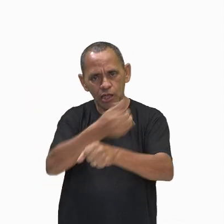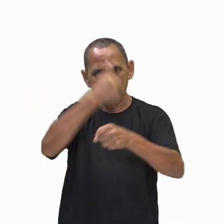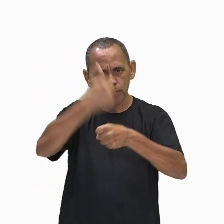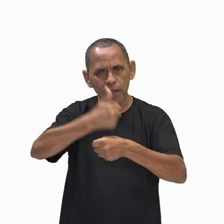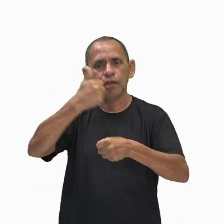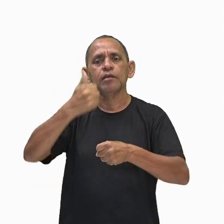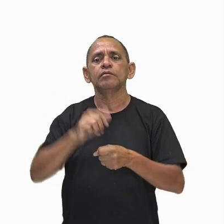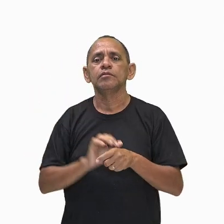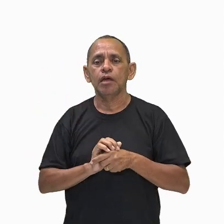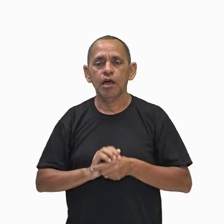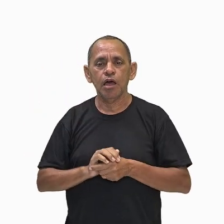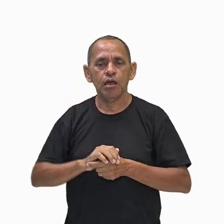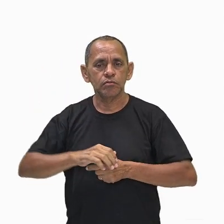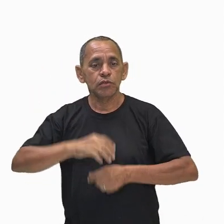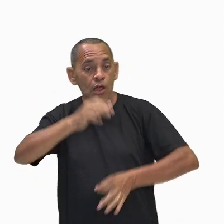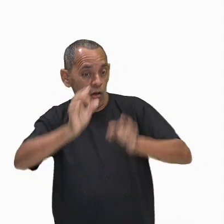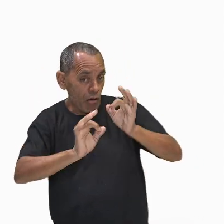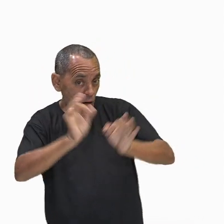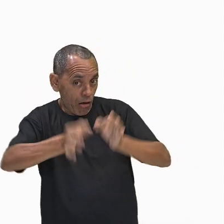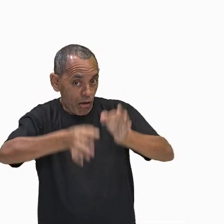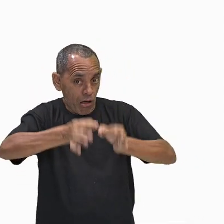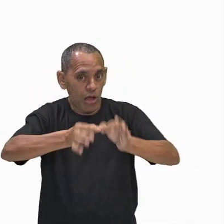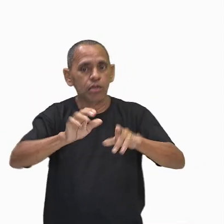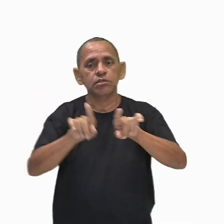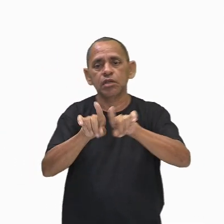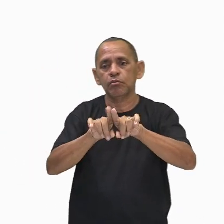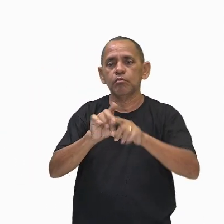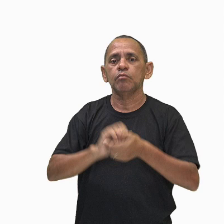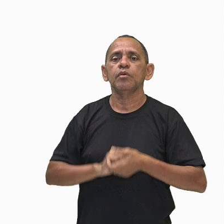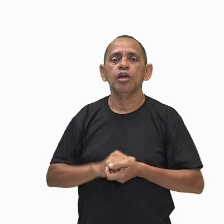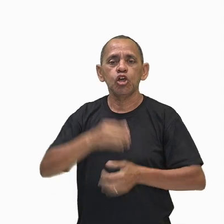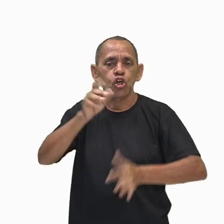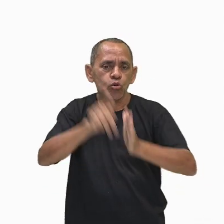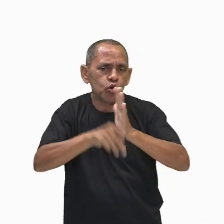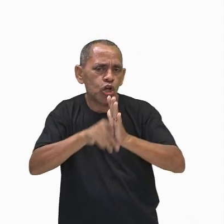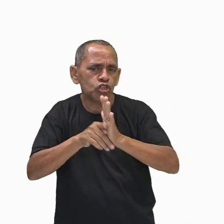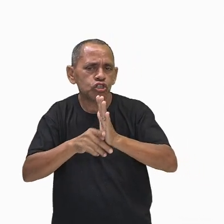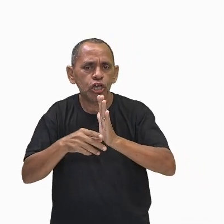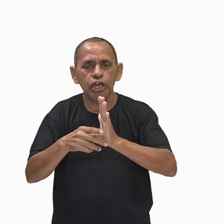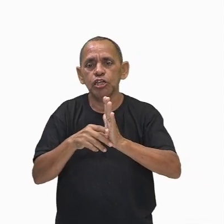planos militares para reconquistar o trono para sua filha, levantando